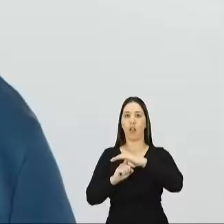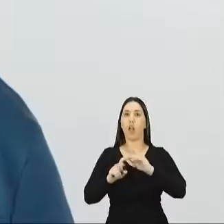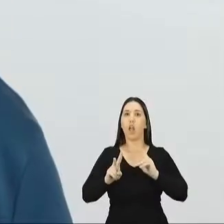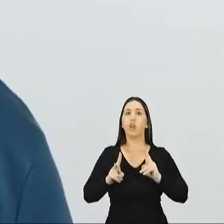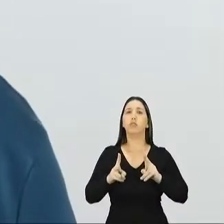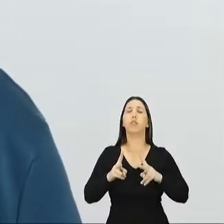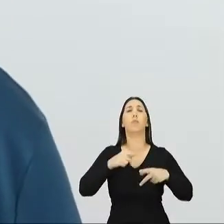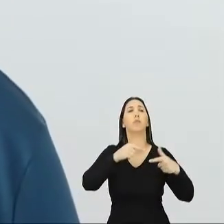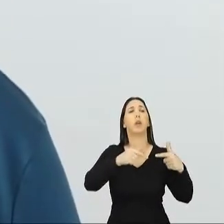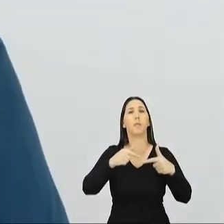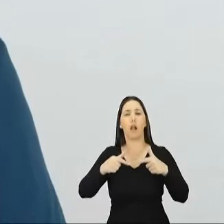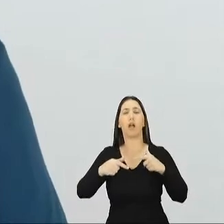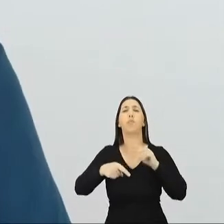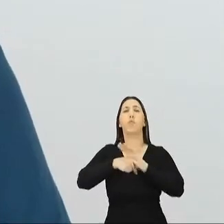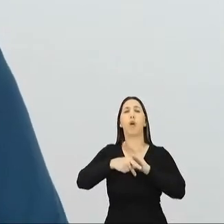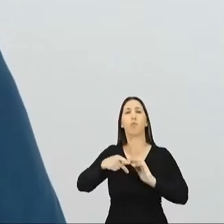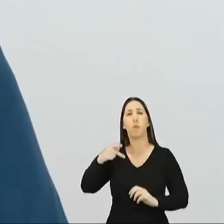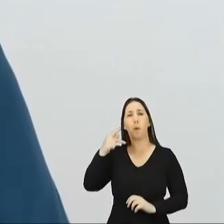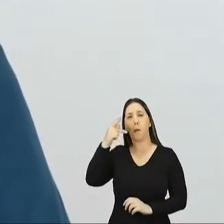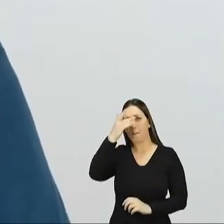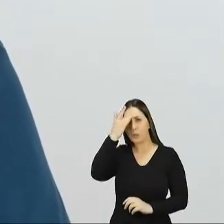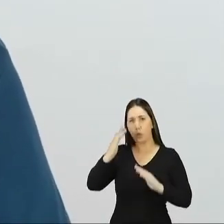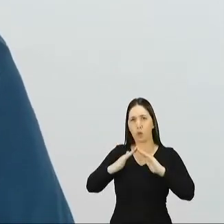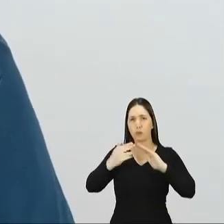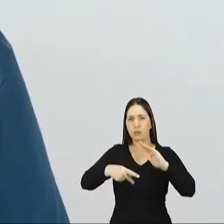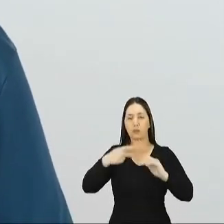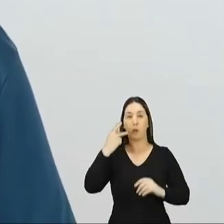para trabalhar pelos paulistas. Pode ser que você não me